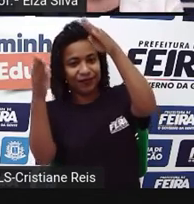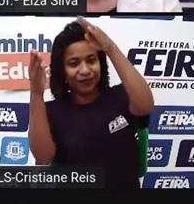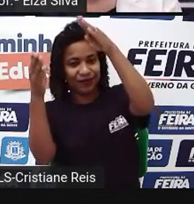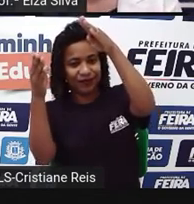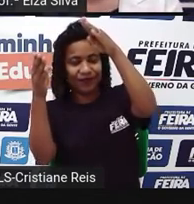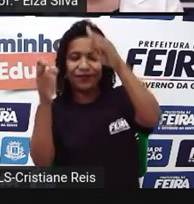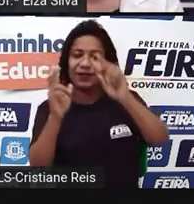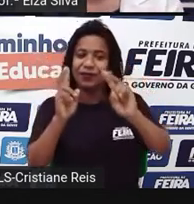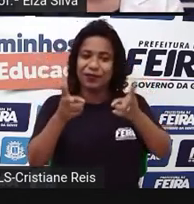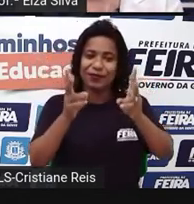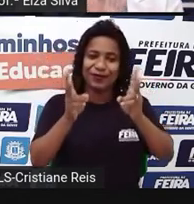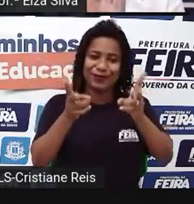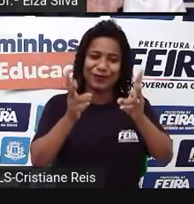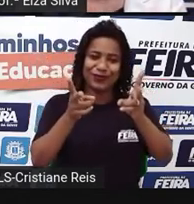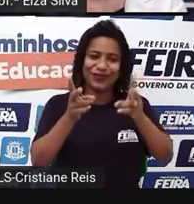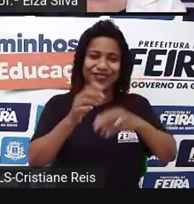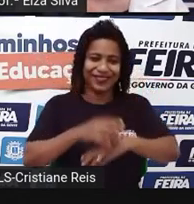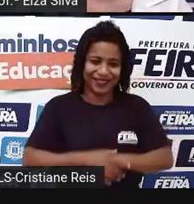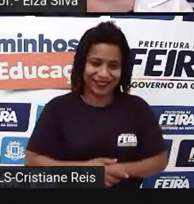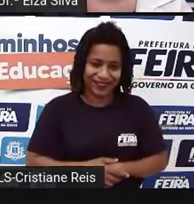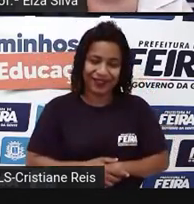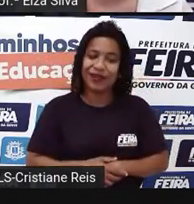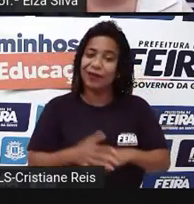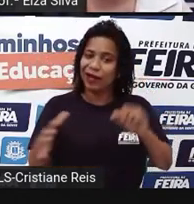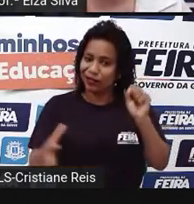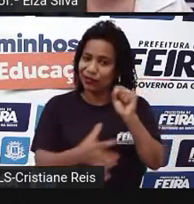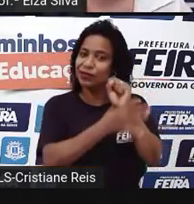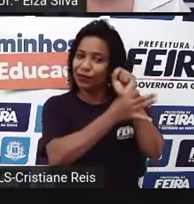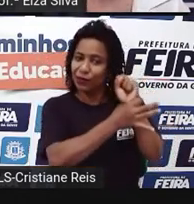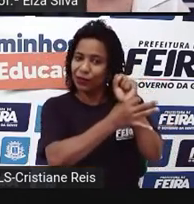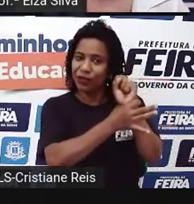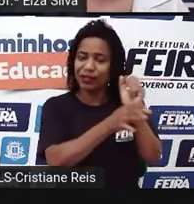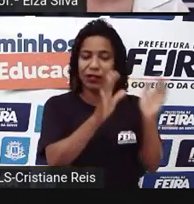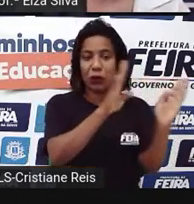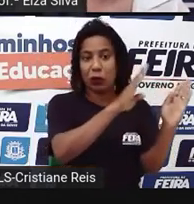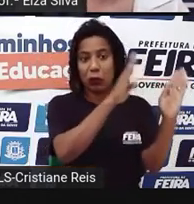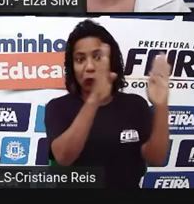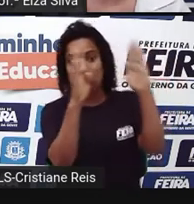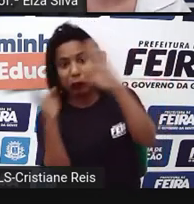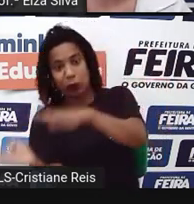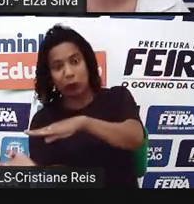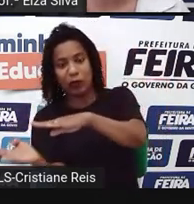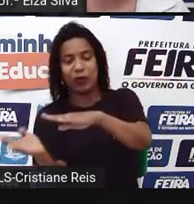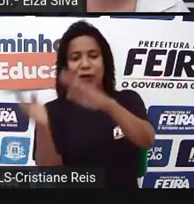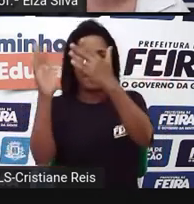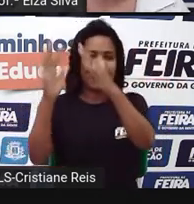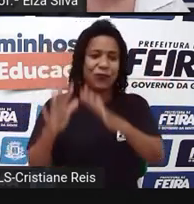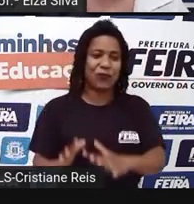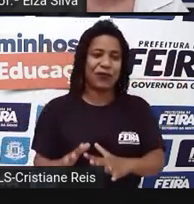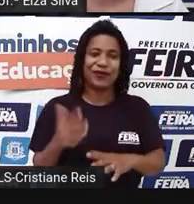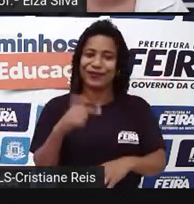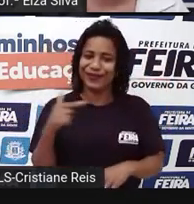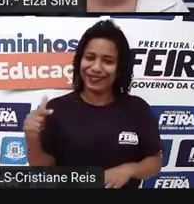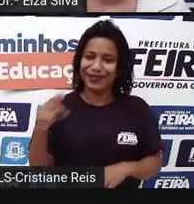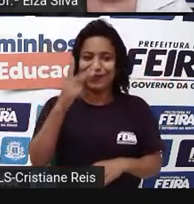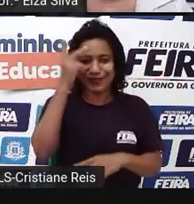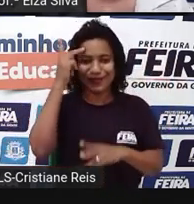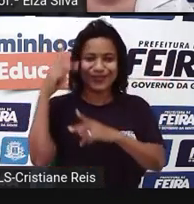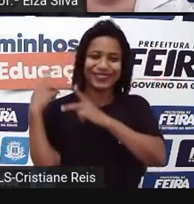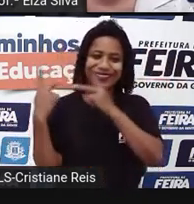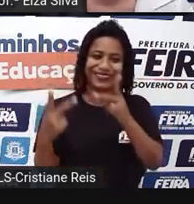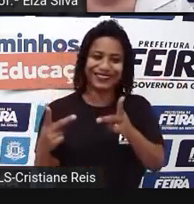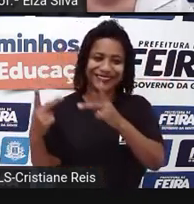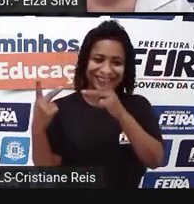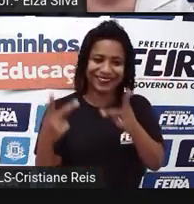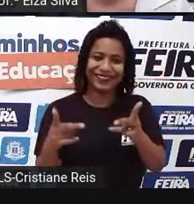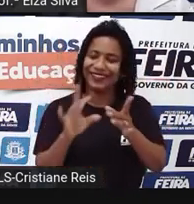na posição vertical, mas com segurança para que as pessoas possam continuar visitando esse lugar maravilhoso. Então,